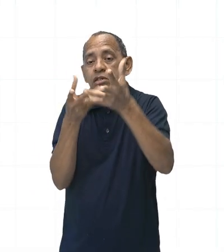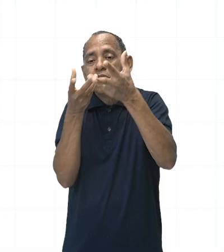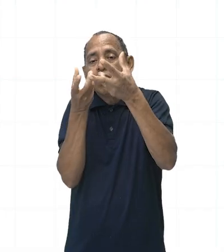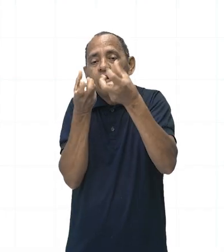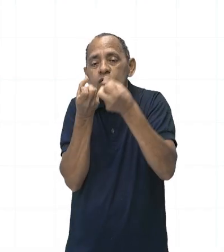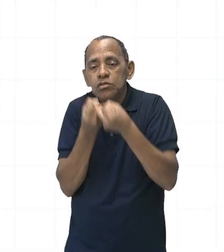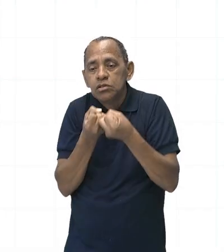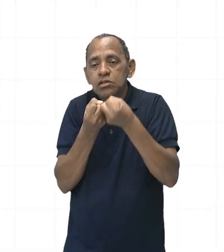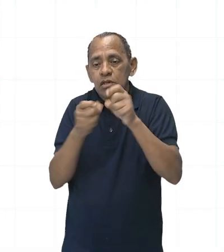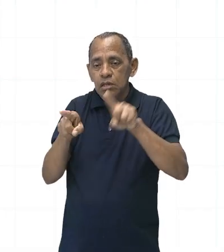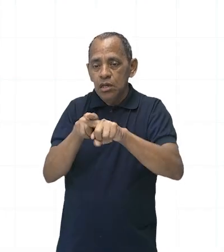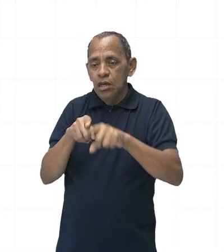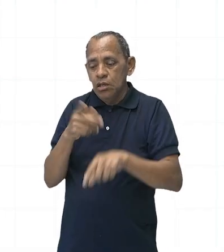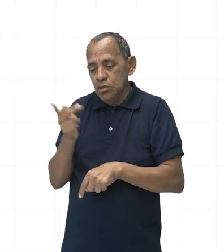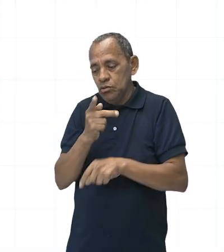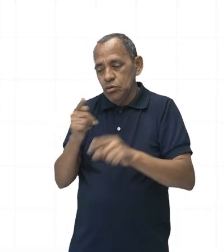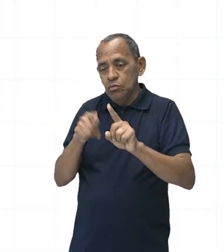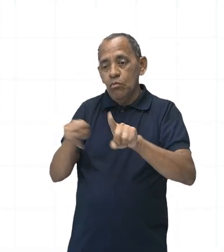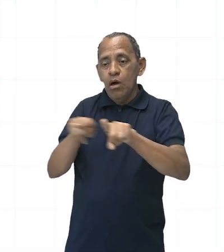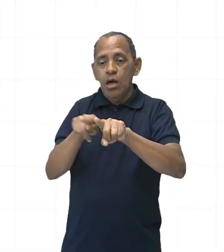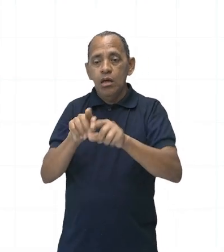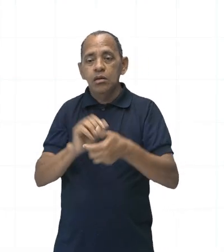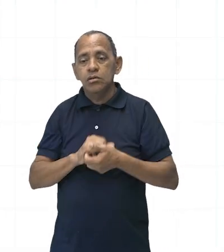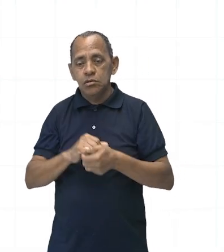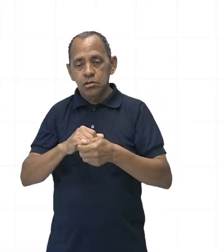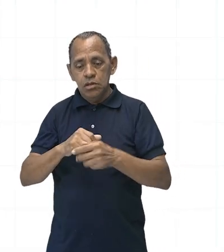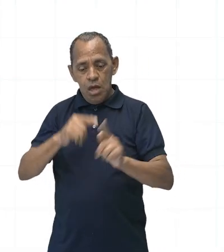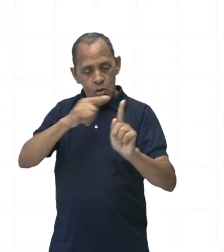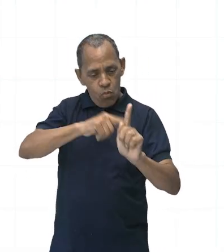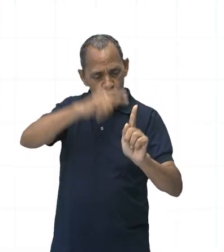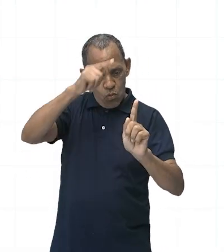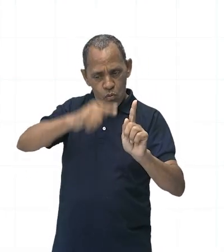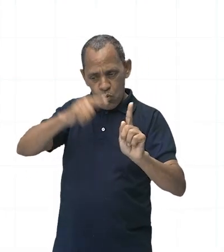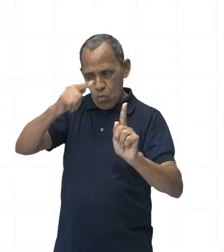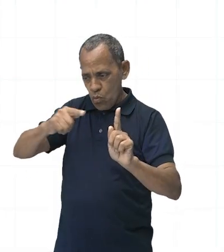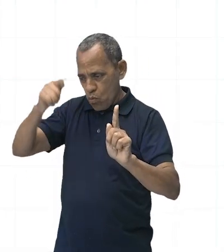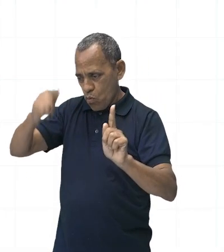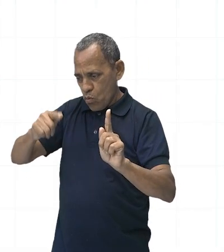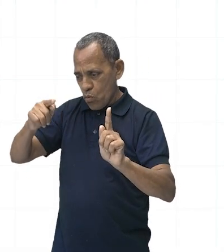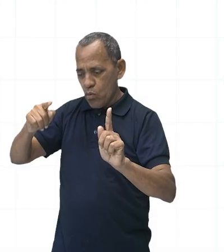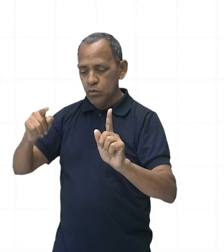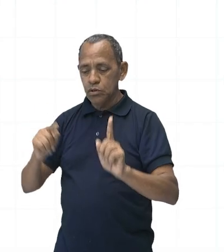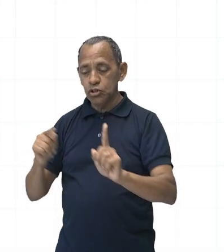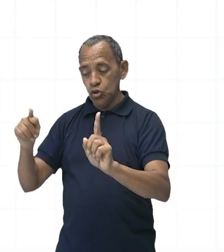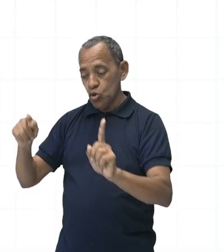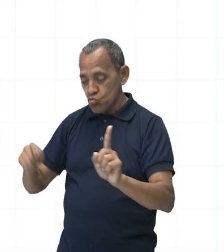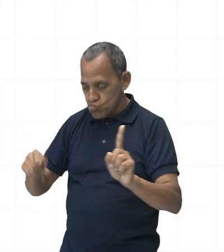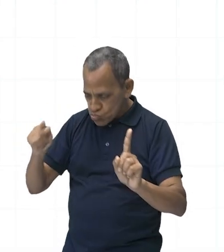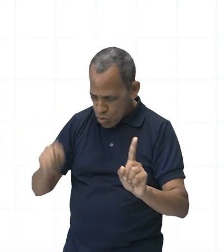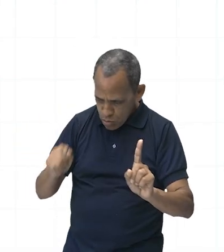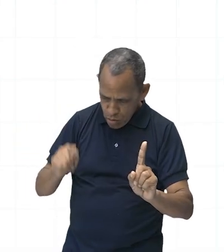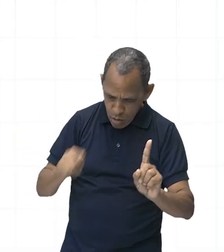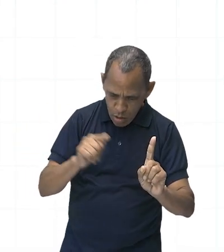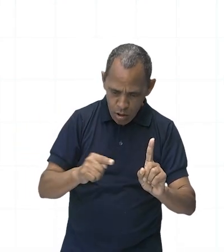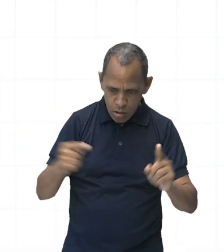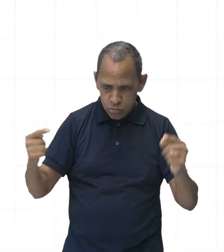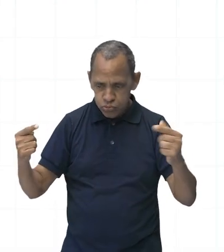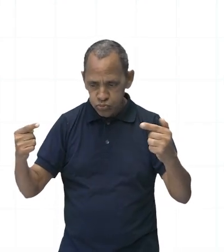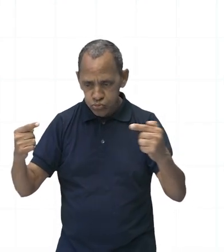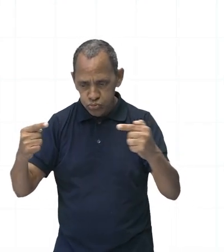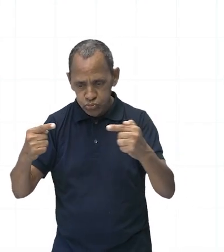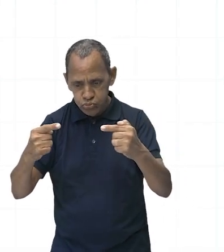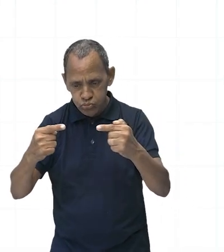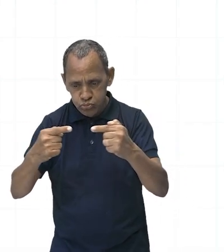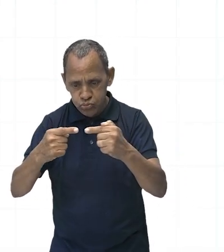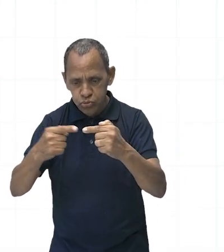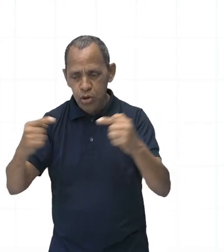é a superposição de duas ou mais ondas que se encontram, resultando em uma onda maior, então é uma interferência construtiva,